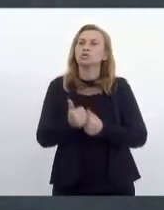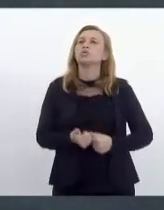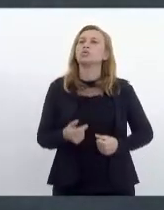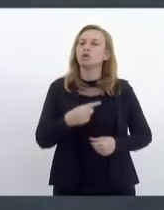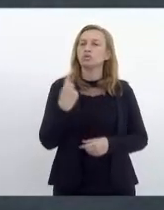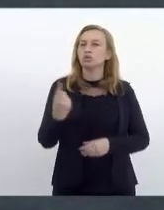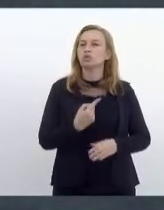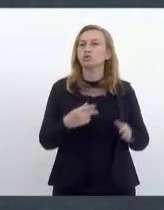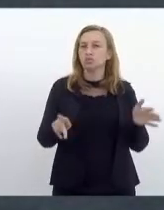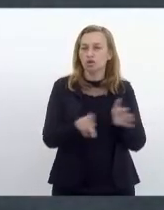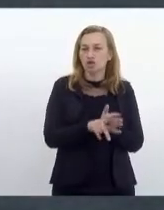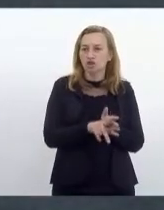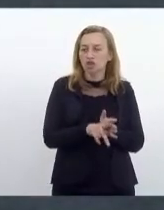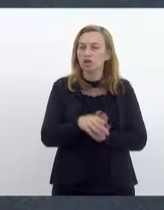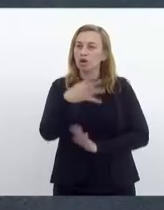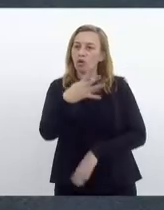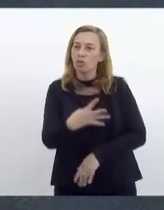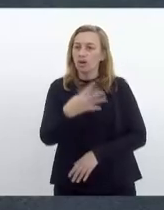nosso projeto, ao projeto